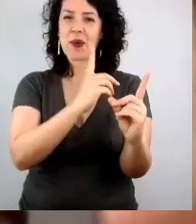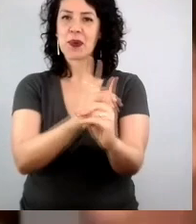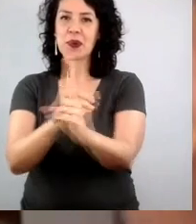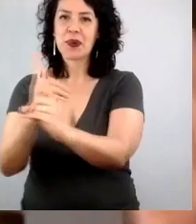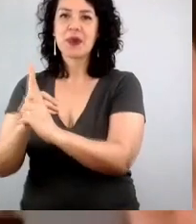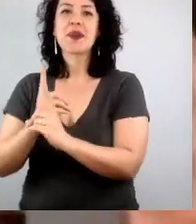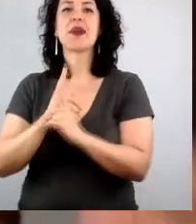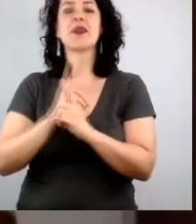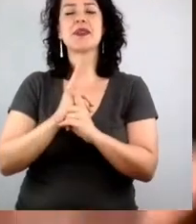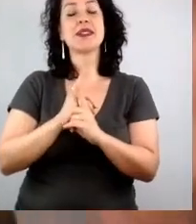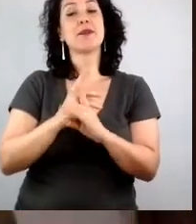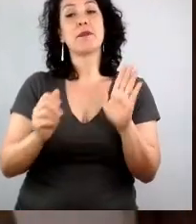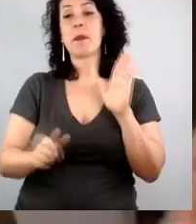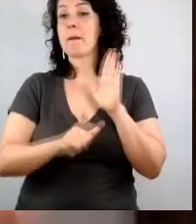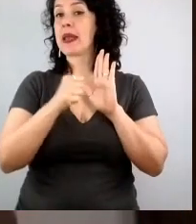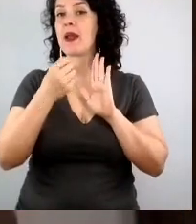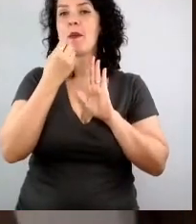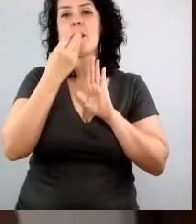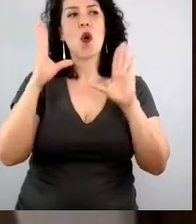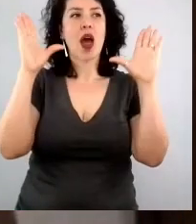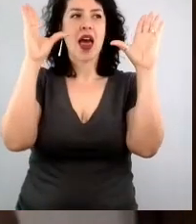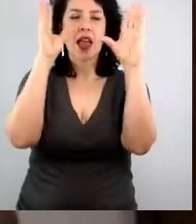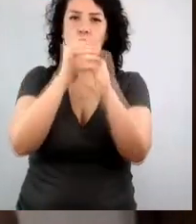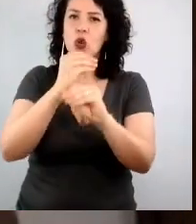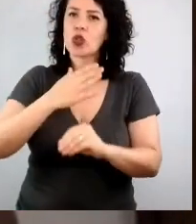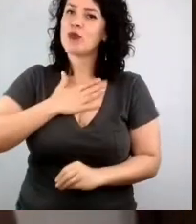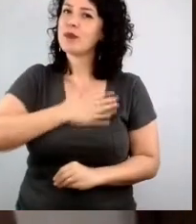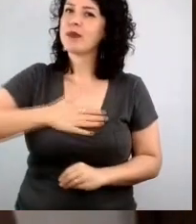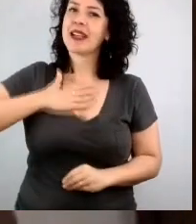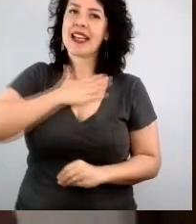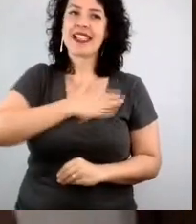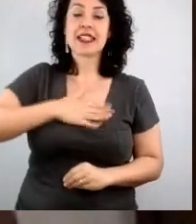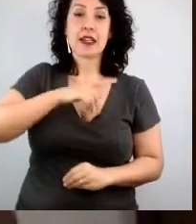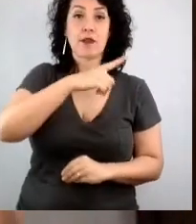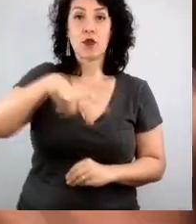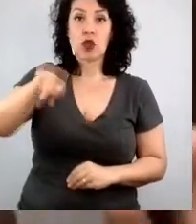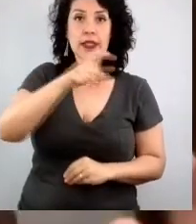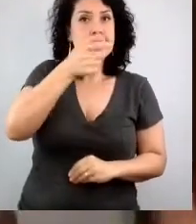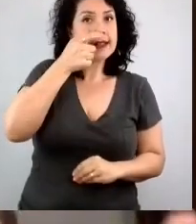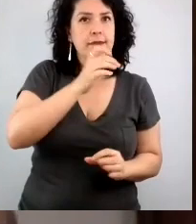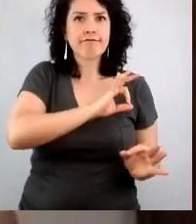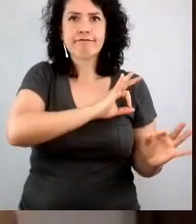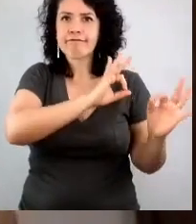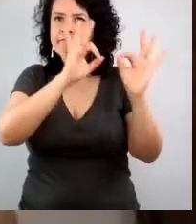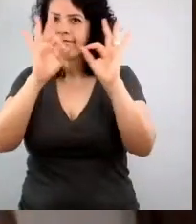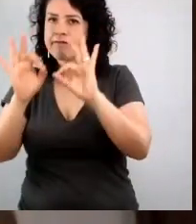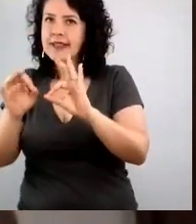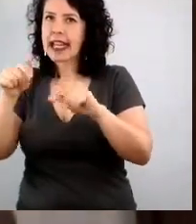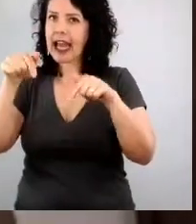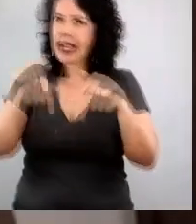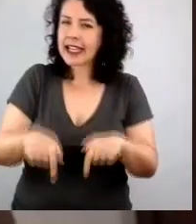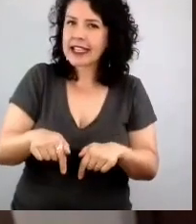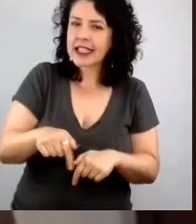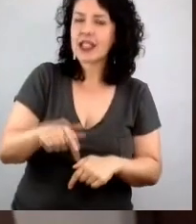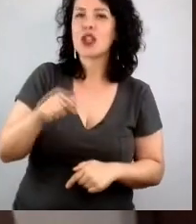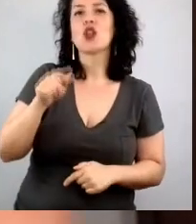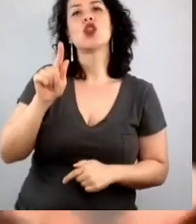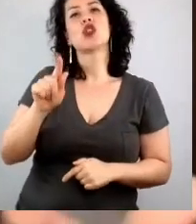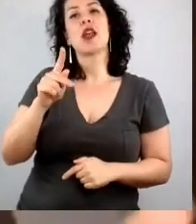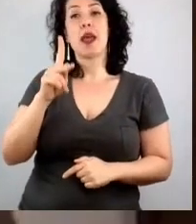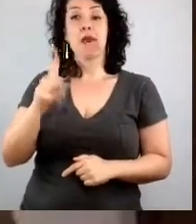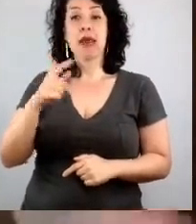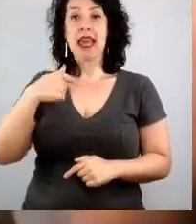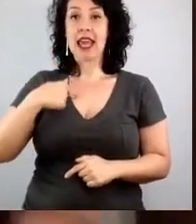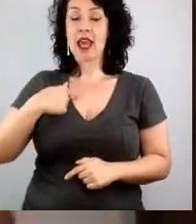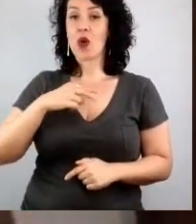boa noite, muito prazer, para você que está acompanhando a conferência do Grupo de Planejamento, meu nome é Samantha Almeida, eu sou diretora do Twitter